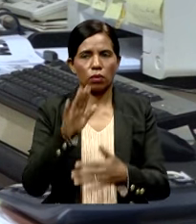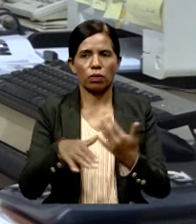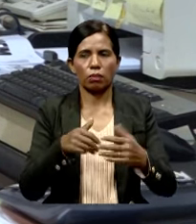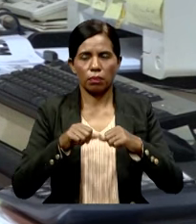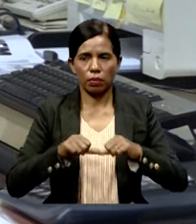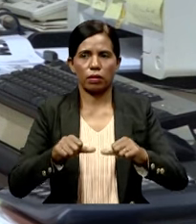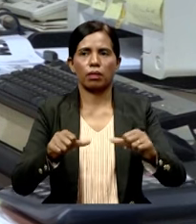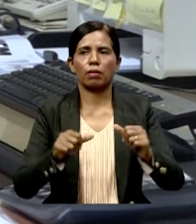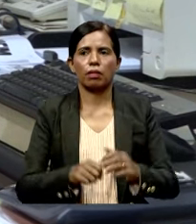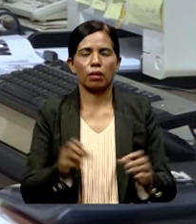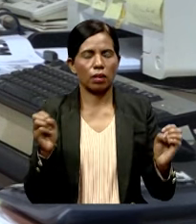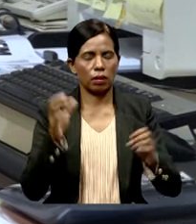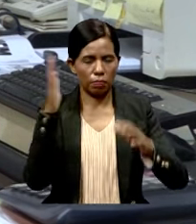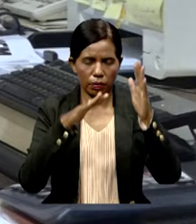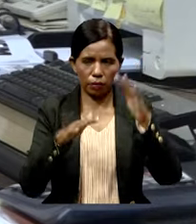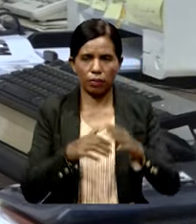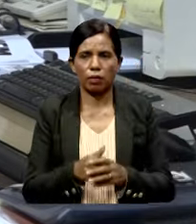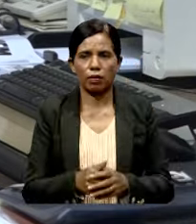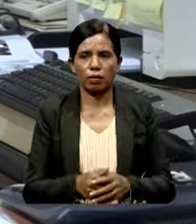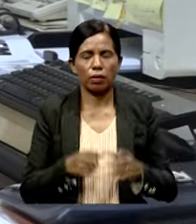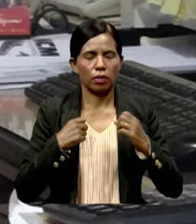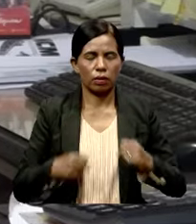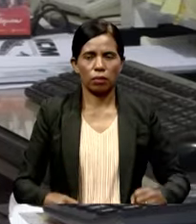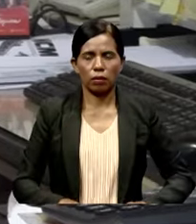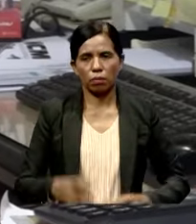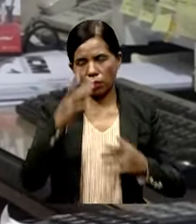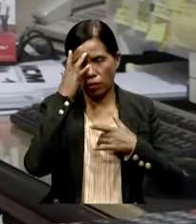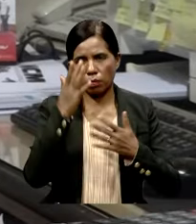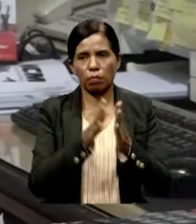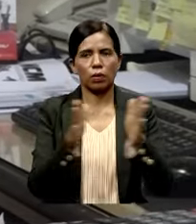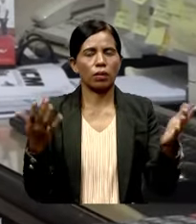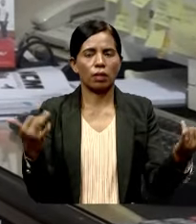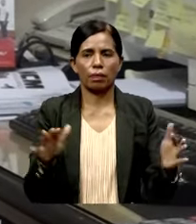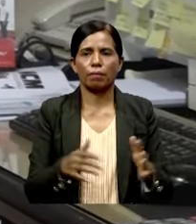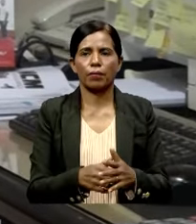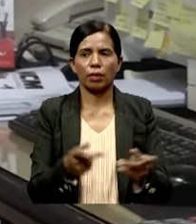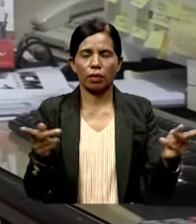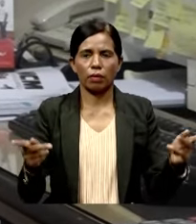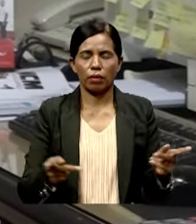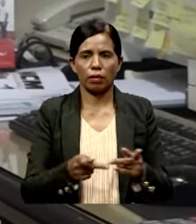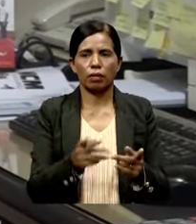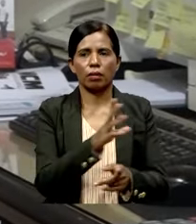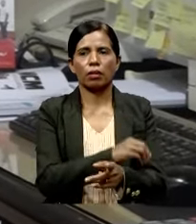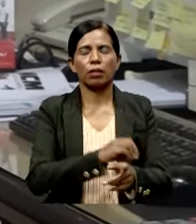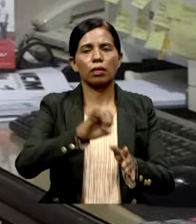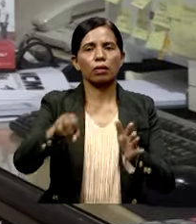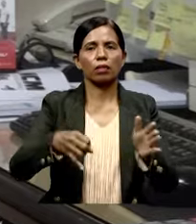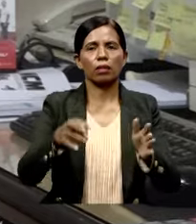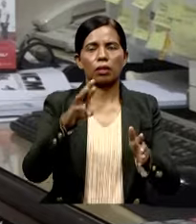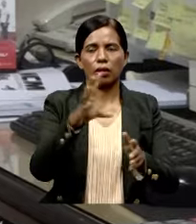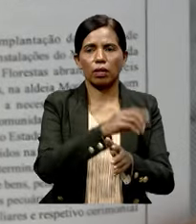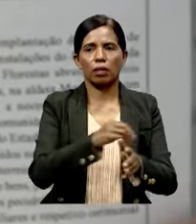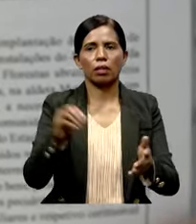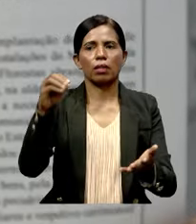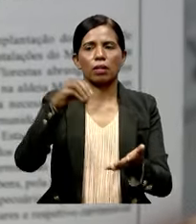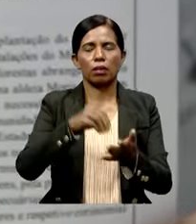o dia, aí é problema, nessa problema de saúde grave lá. E a FATI refere, além de imprimir Jornal República,